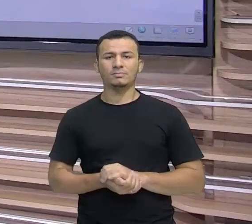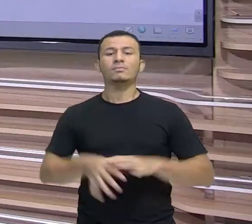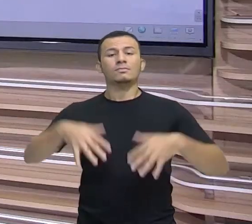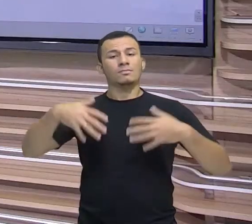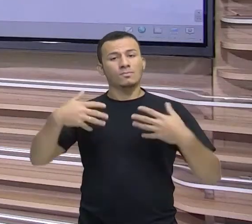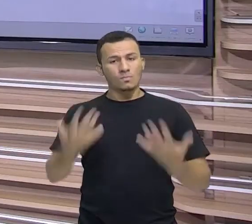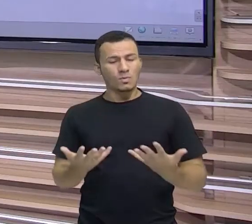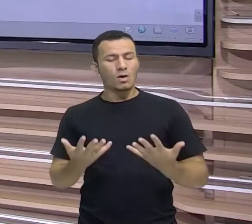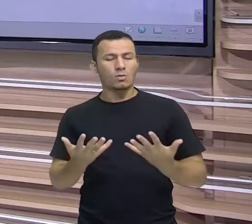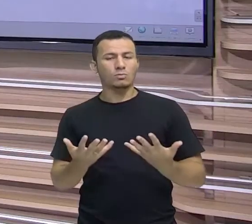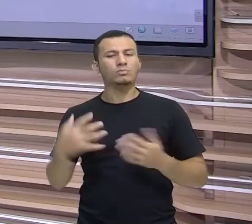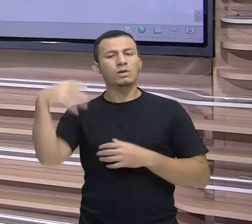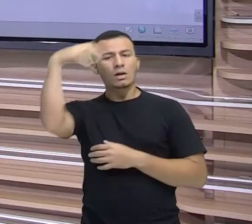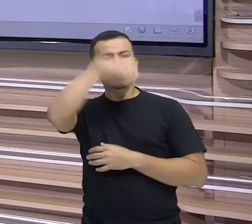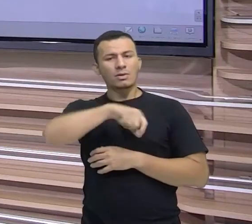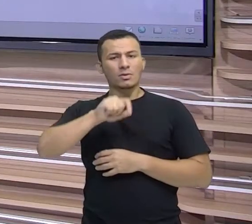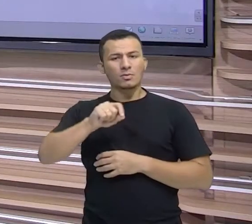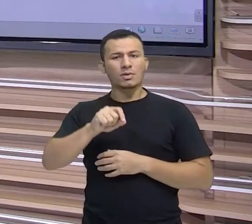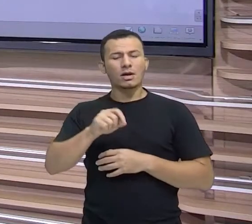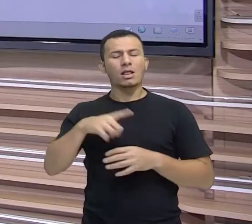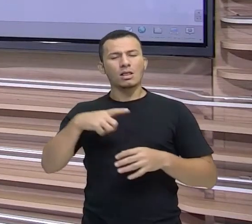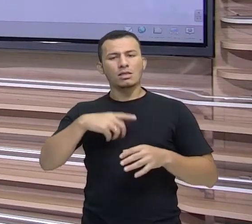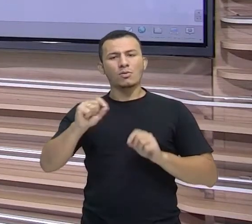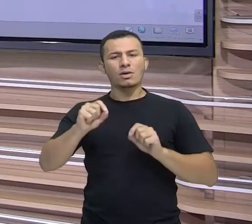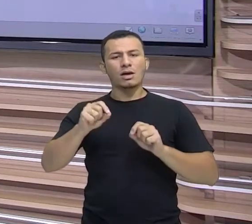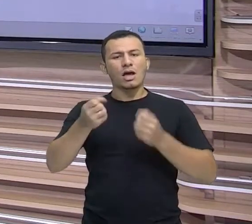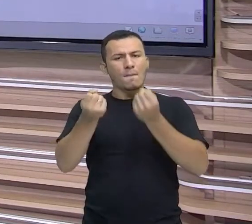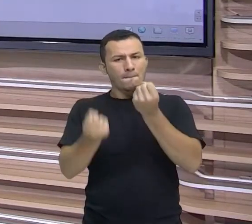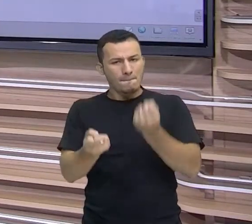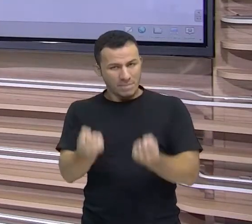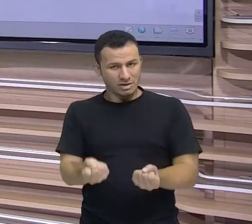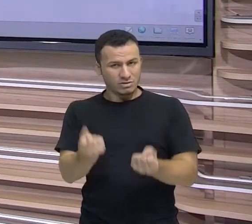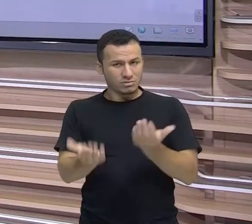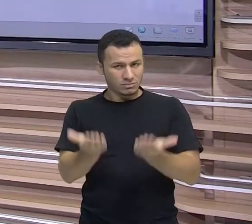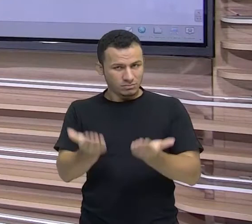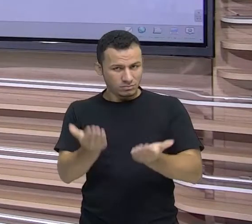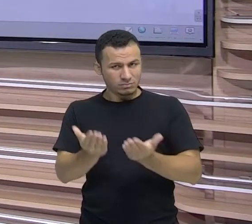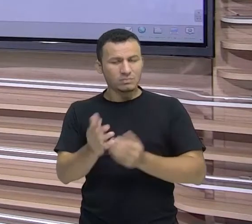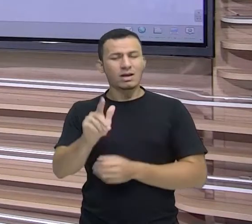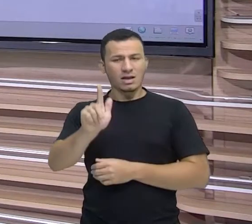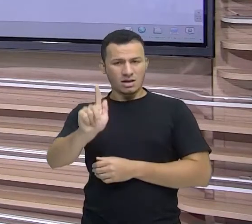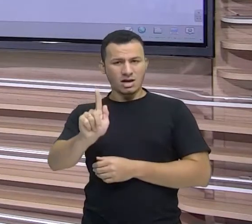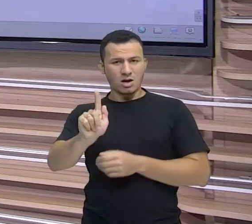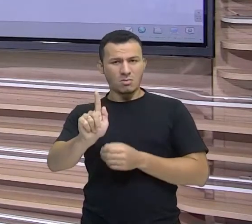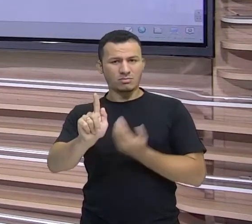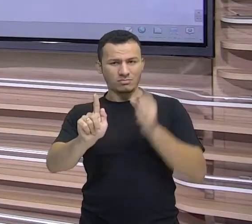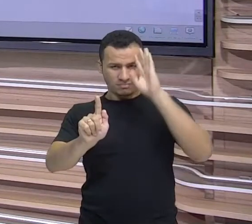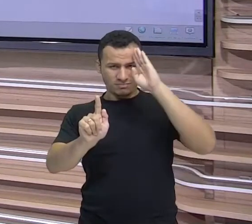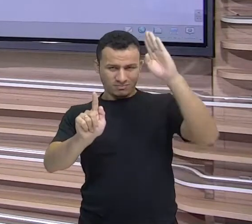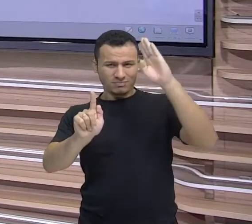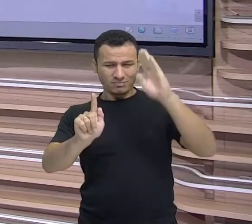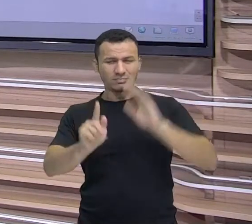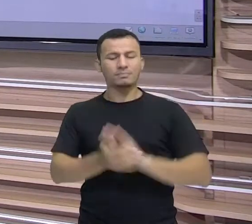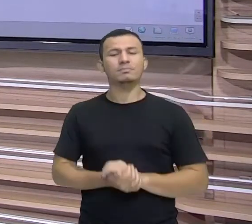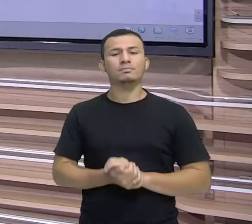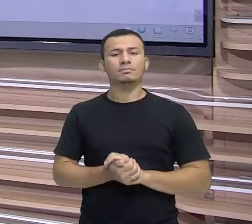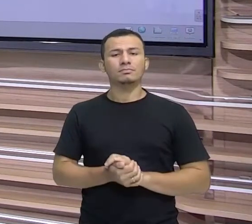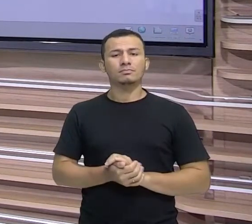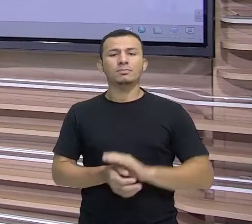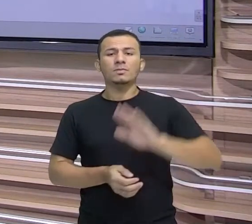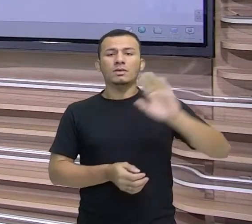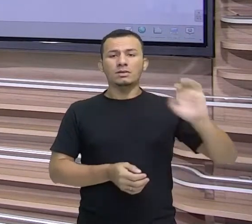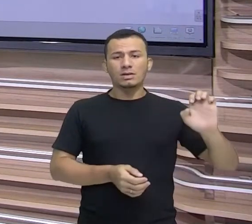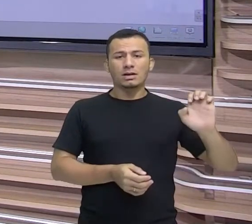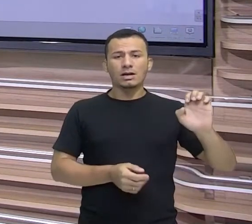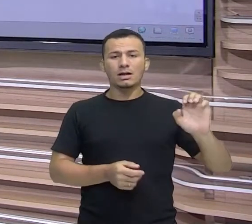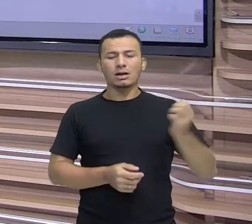nós vimos o seguinte, nós vimos as medidas de massa, no meio nós temos o grama, certo? À esquerda nós temos